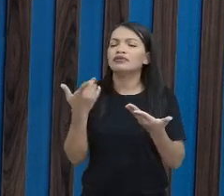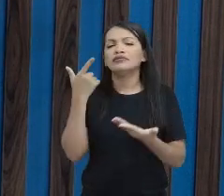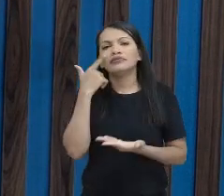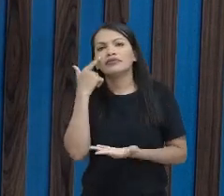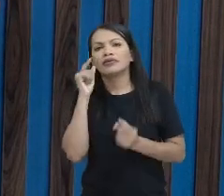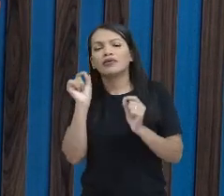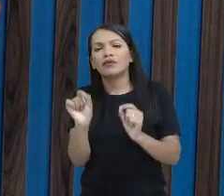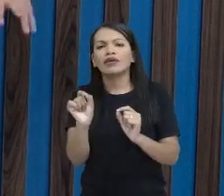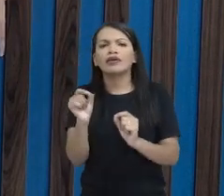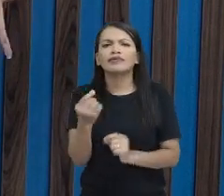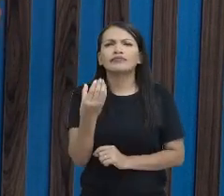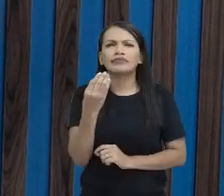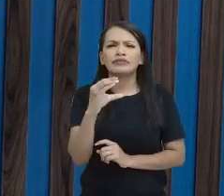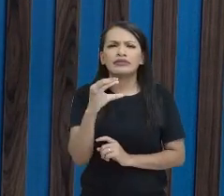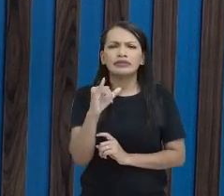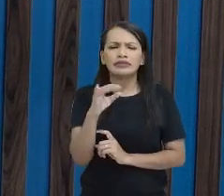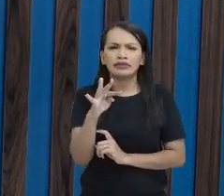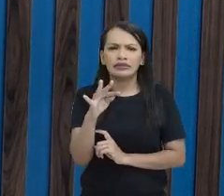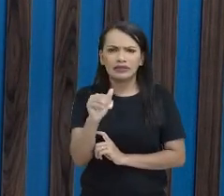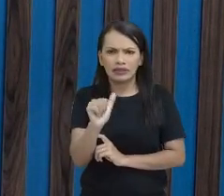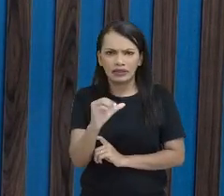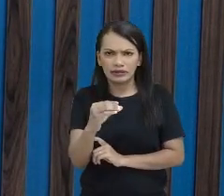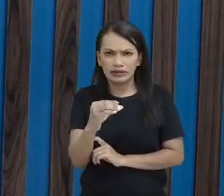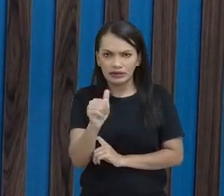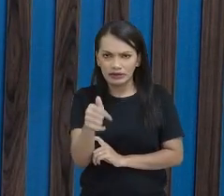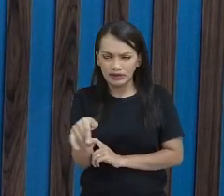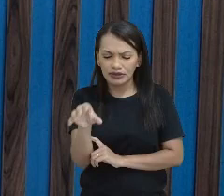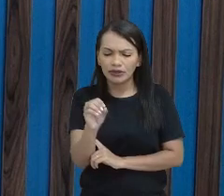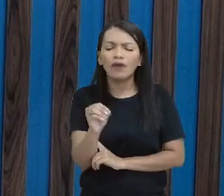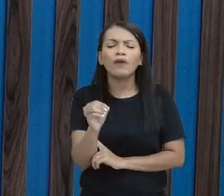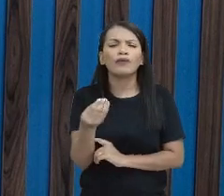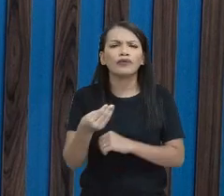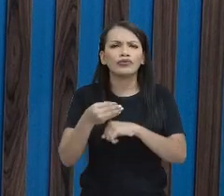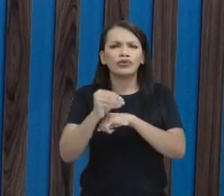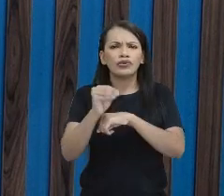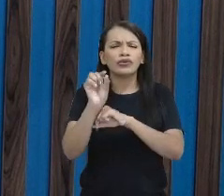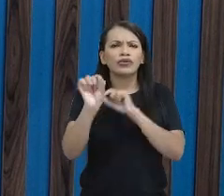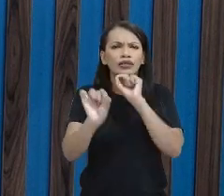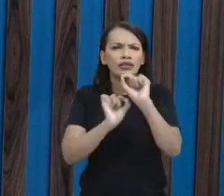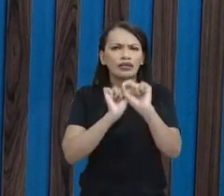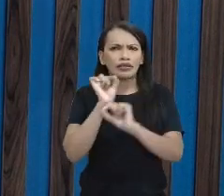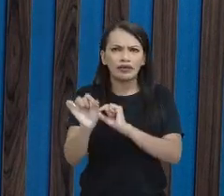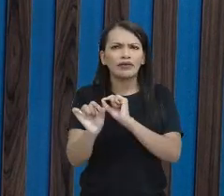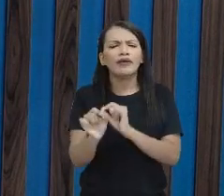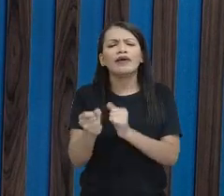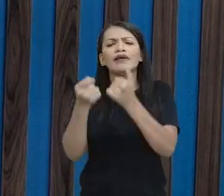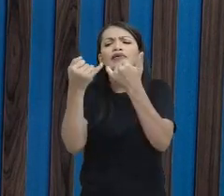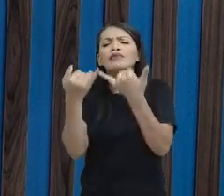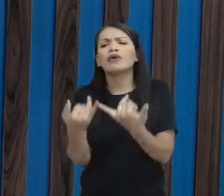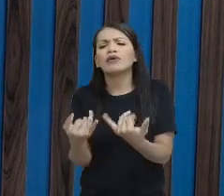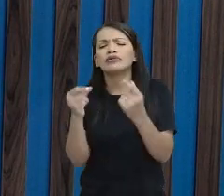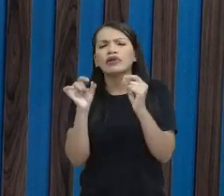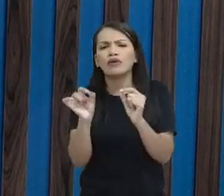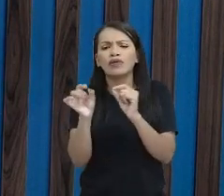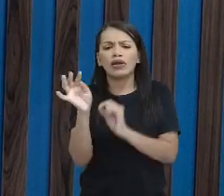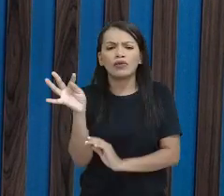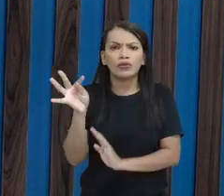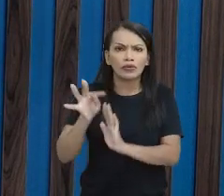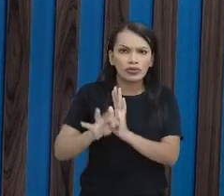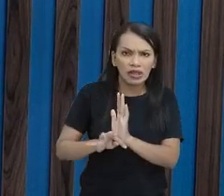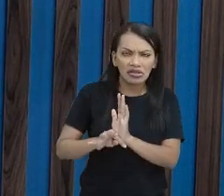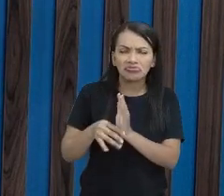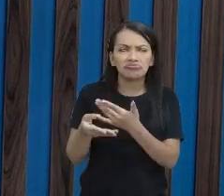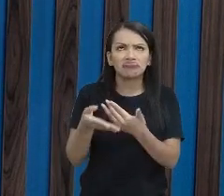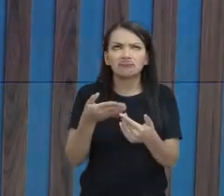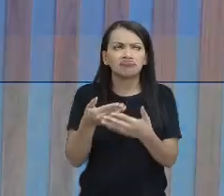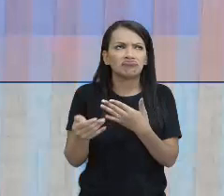a citação, né? A citação trata-se da transcrição de parte de um texto alheio,